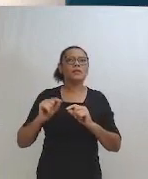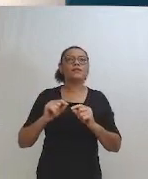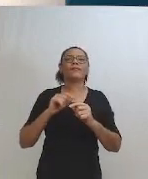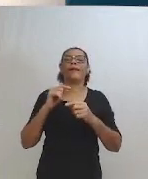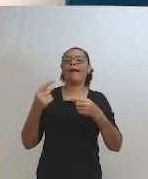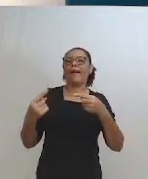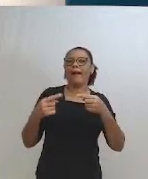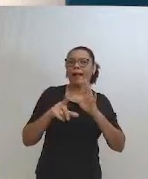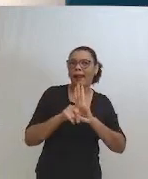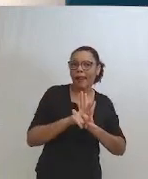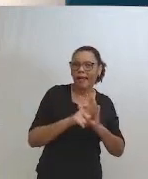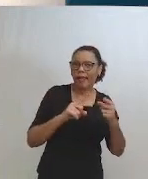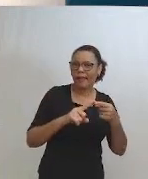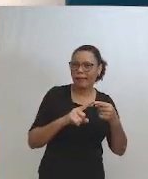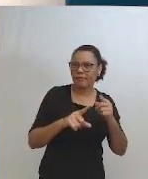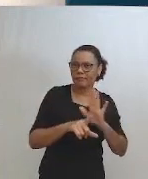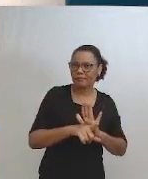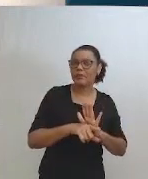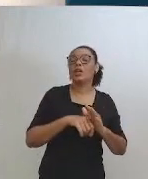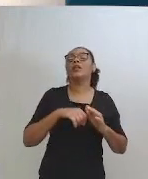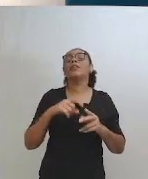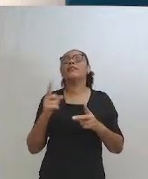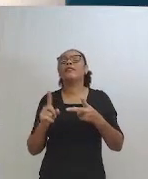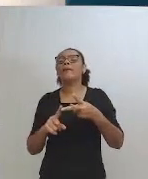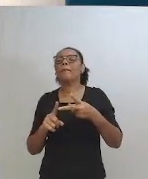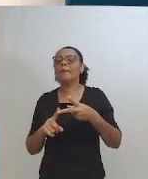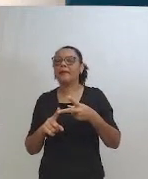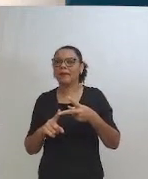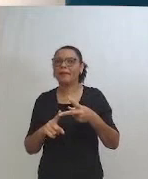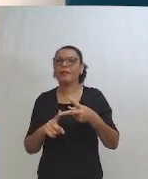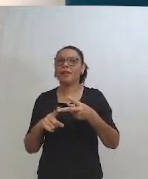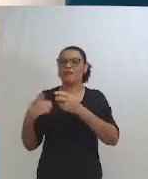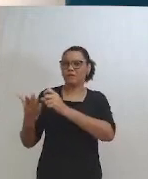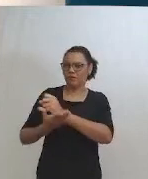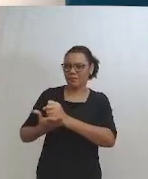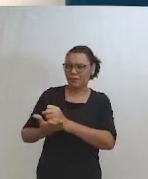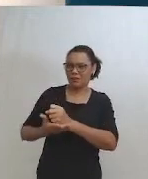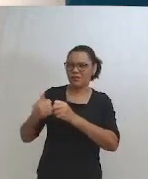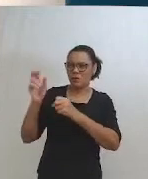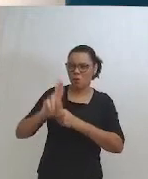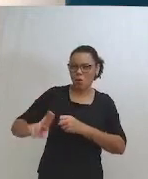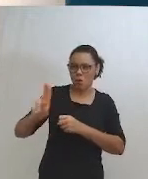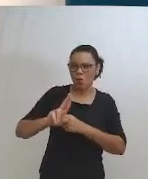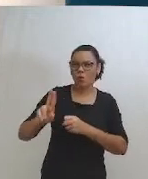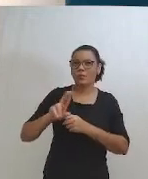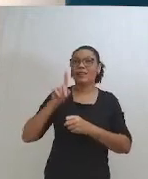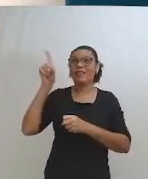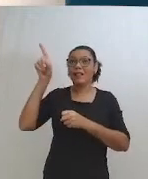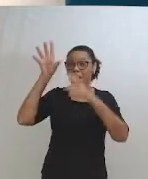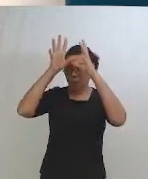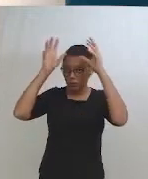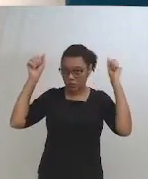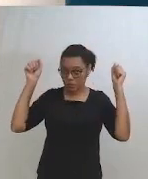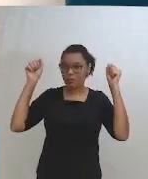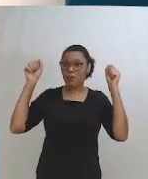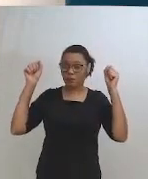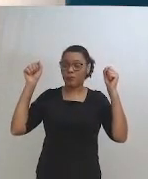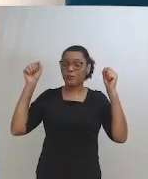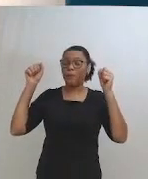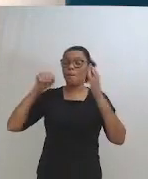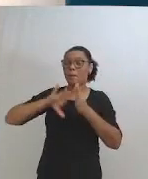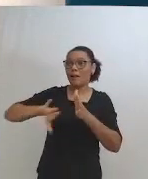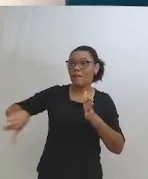juízo de piso quanto a fundamentação utilizada pelo Tribunal Regional Federal para afastar os argumentos da